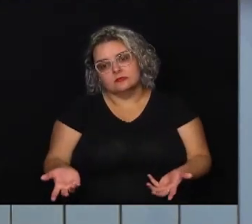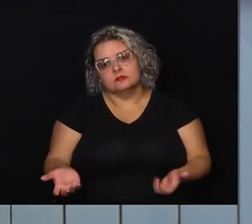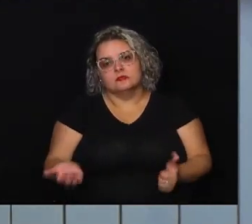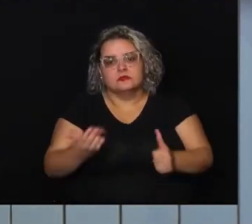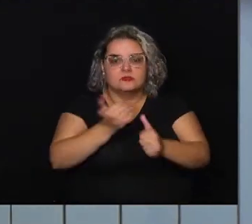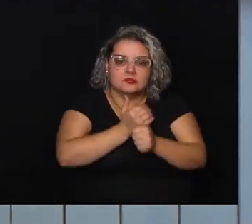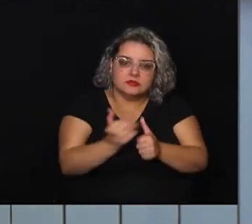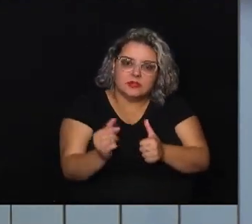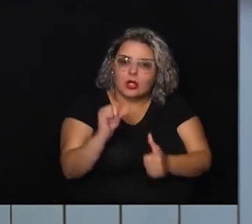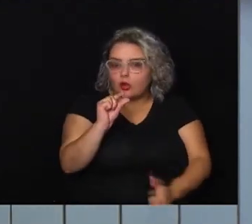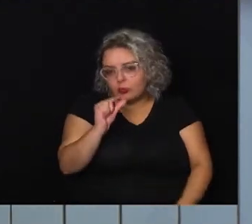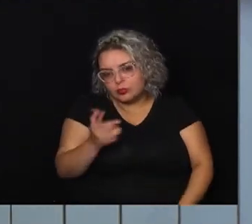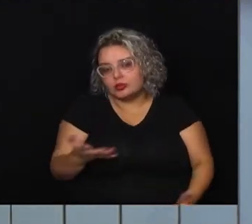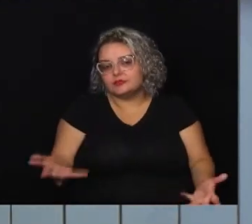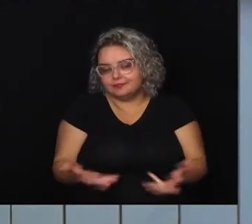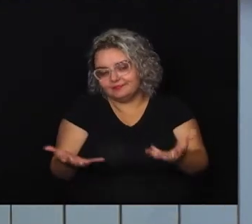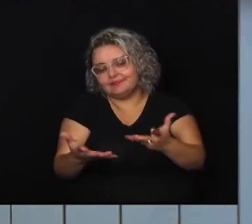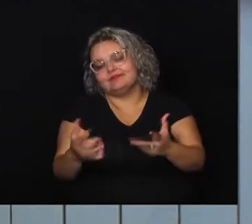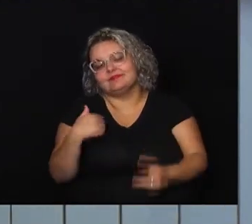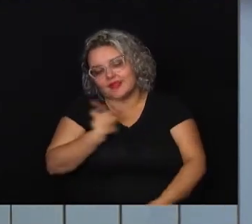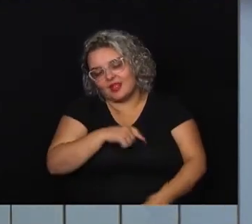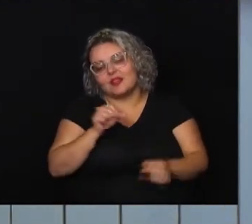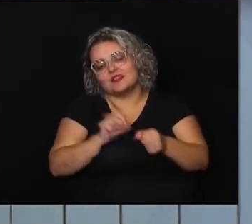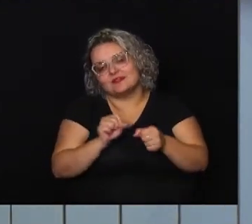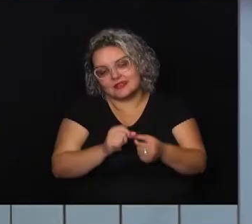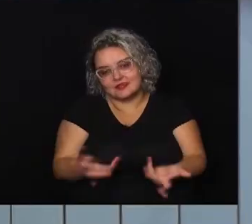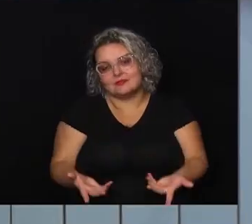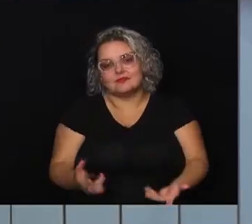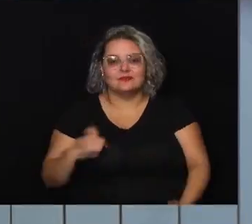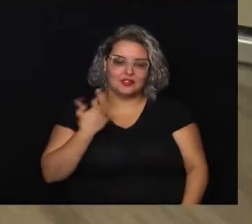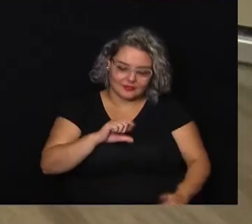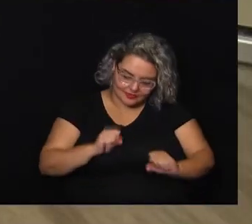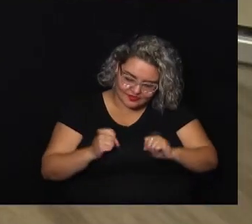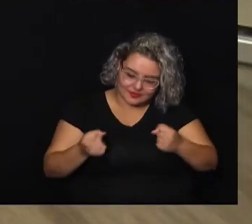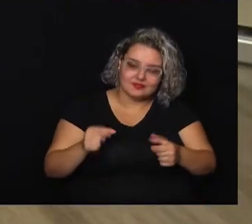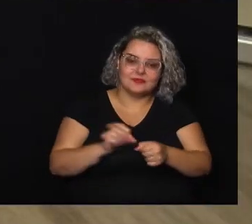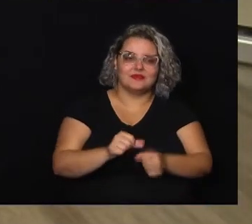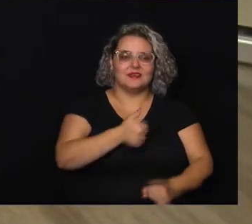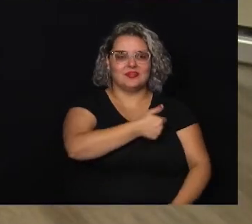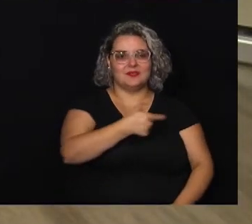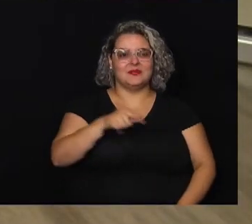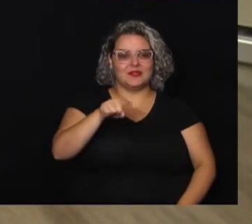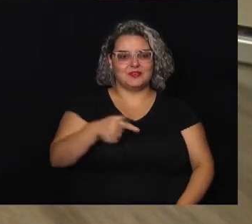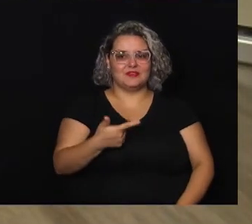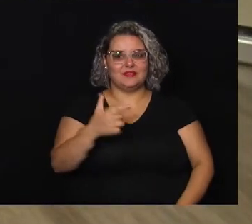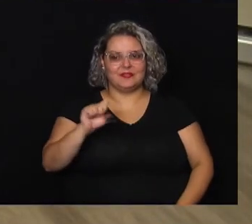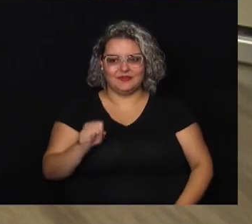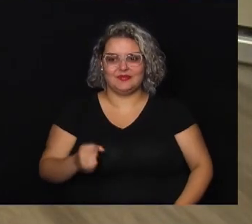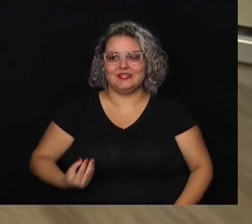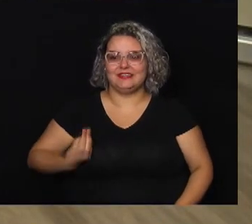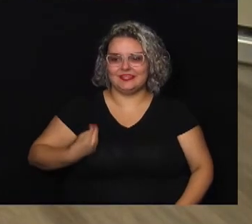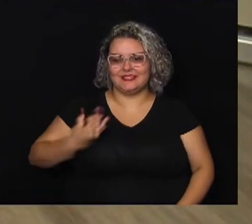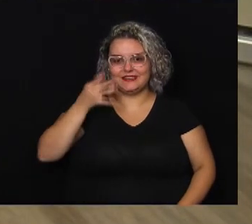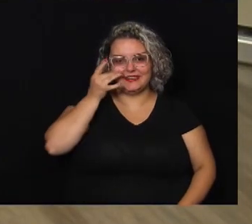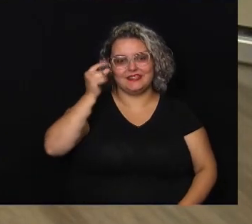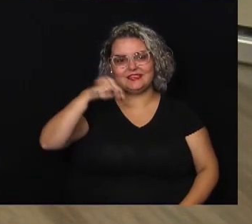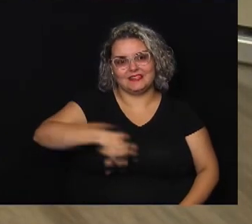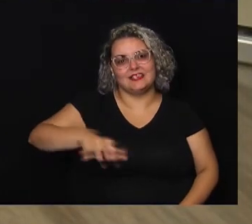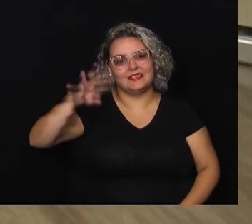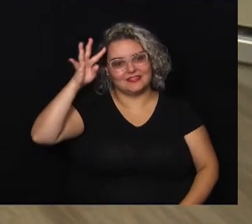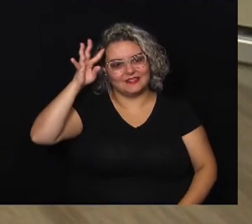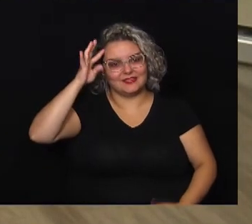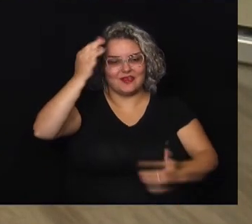pequena contribuição que a gente puder dar, a gente está se esforçando para isso. 12h28, nós estamos ao vivo nesta